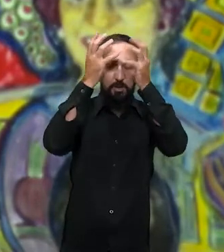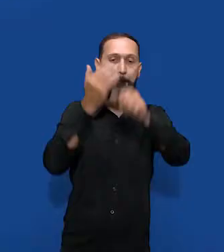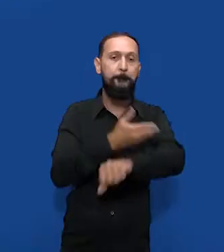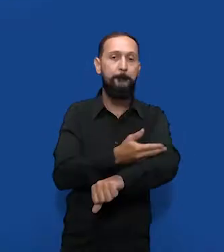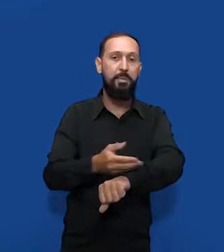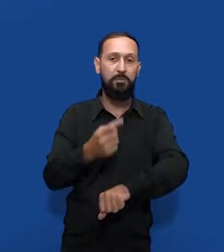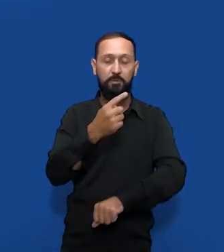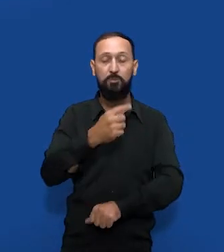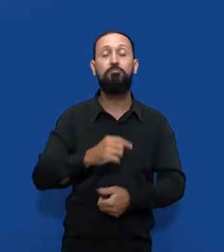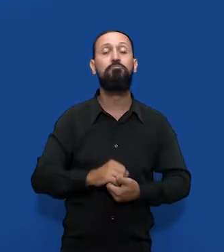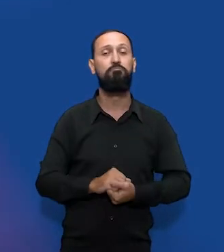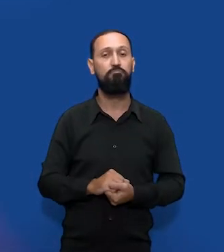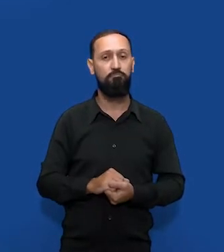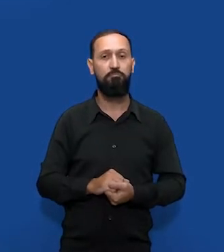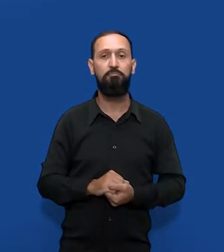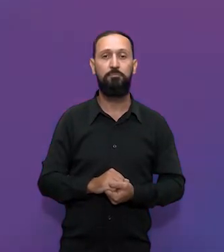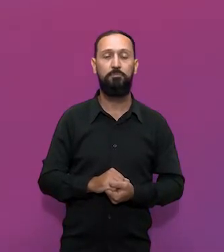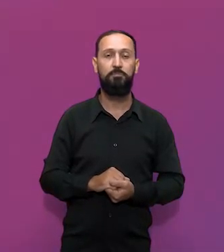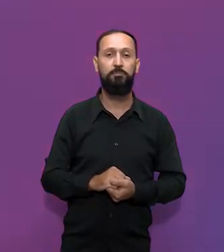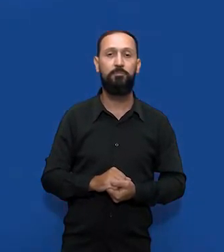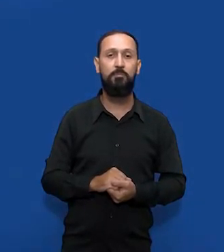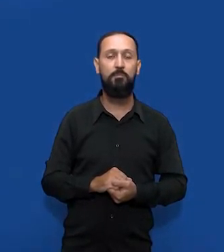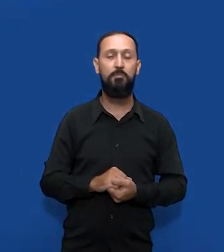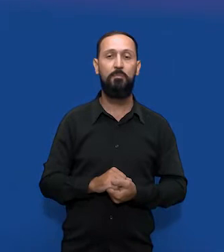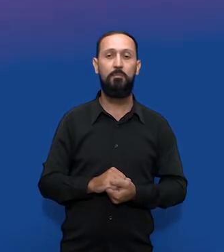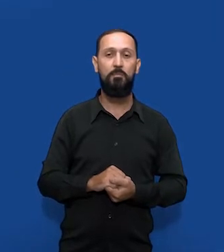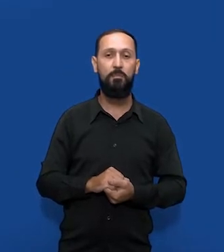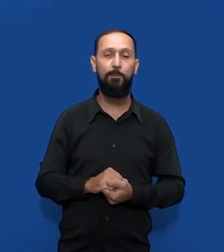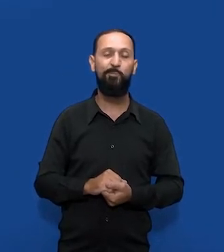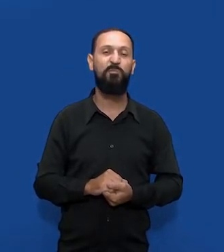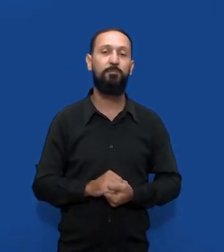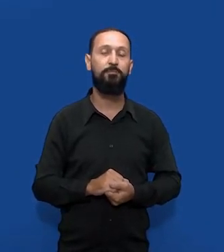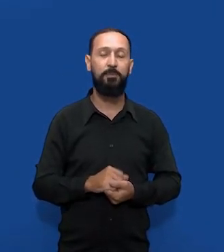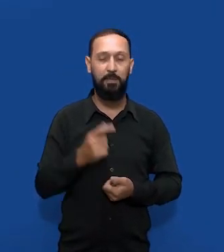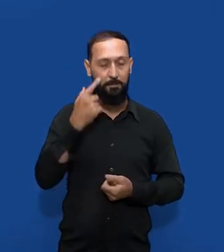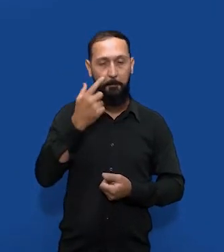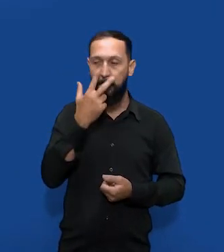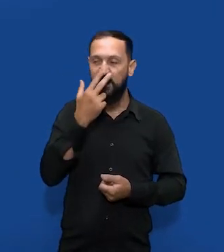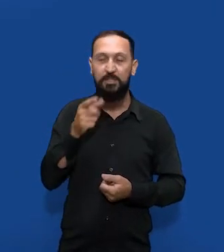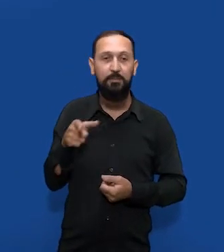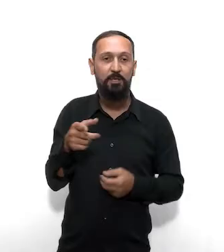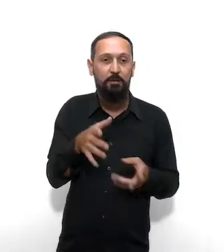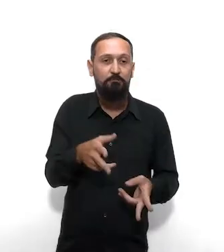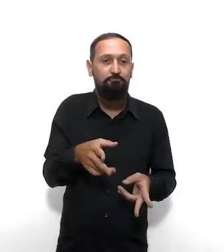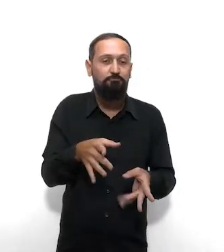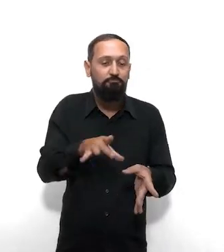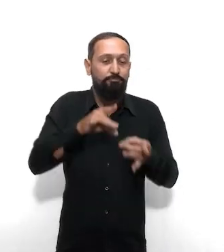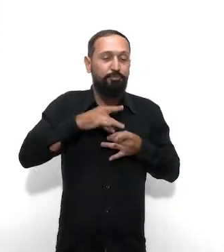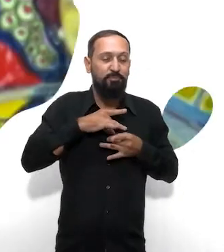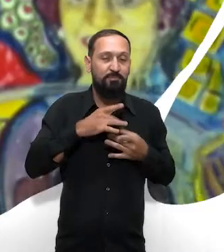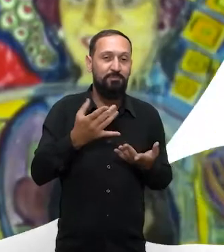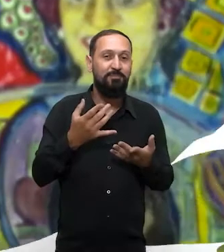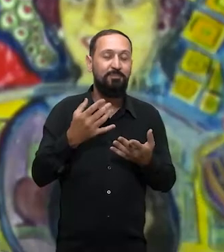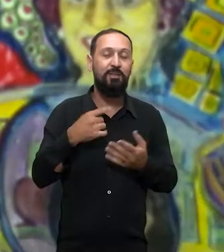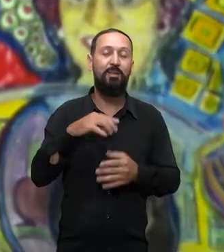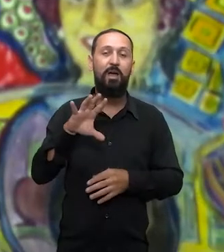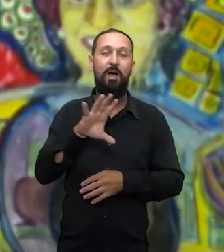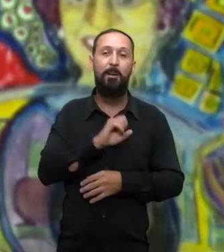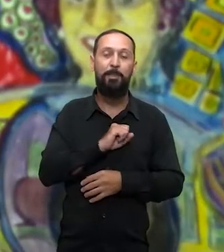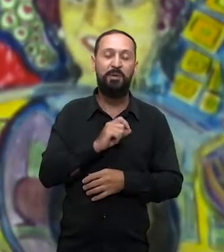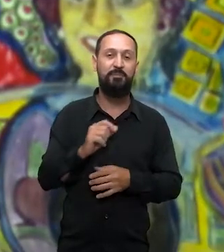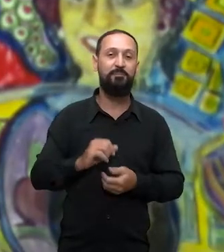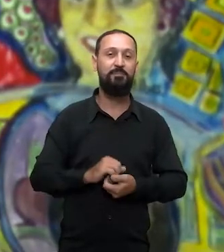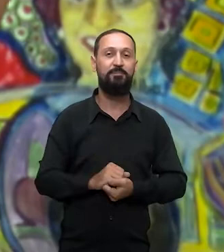branco. Ele via um índio no Henrique, sabe? E